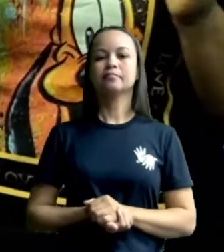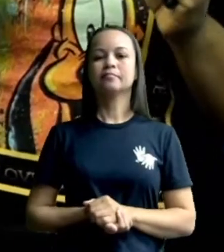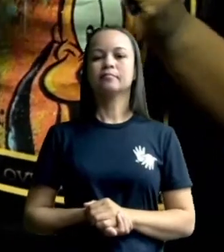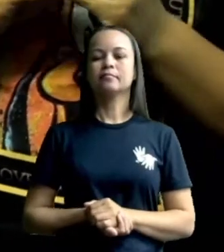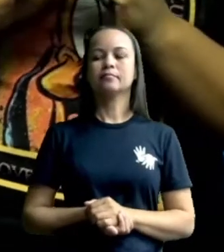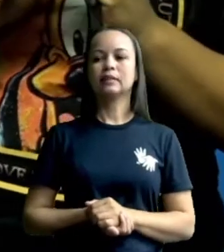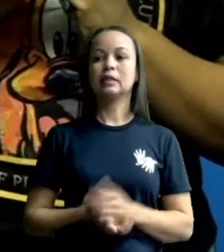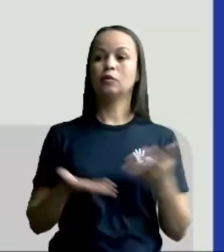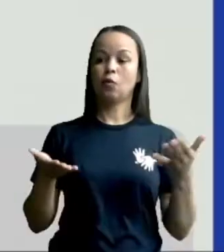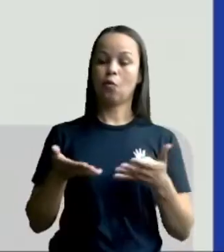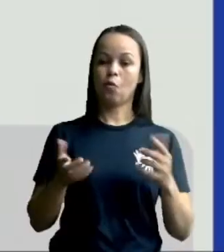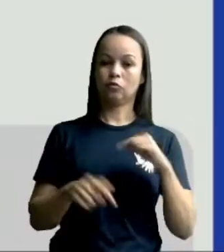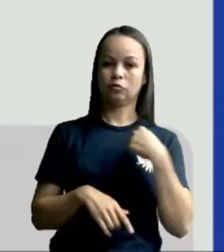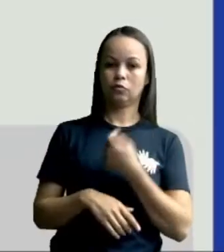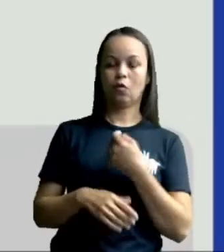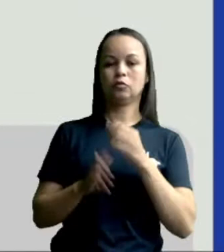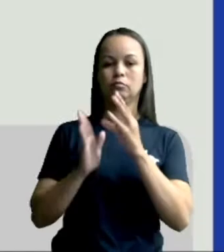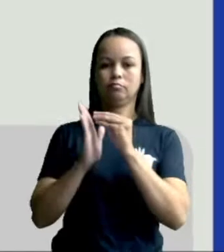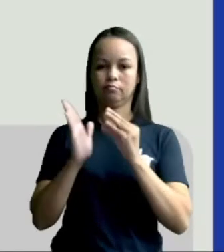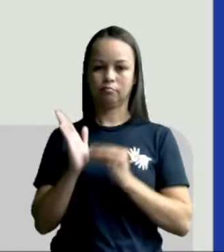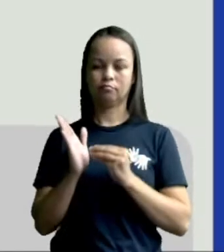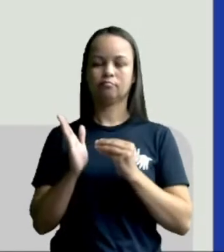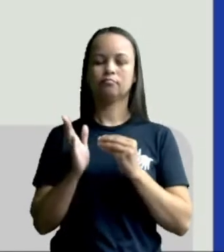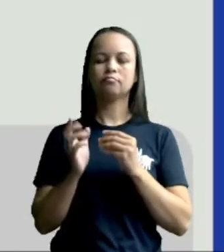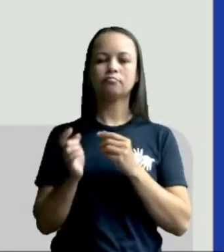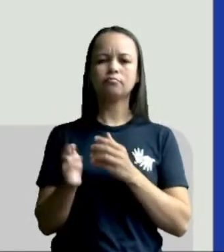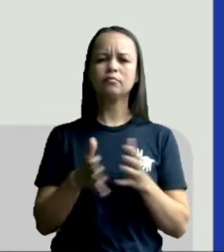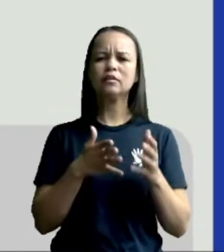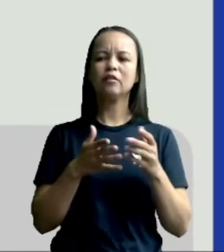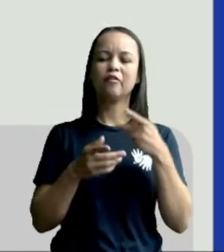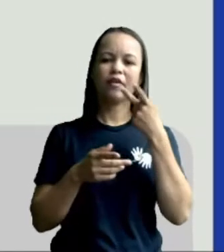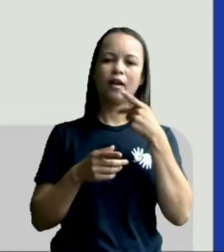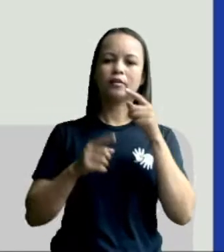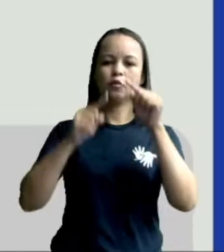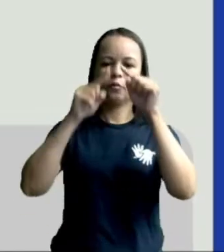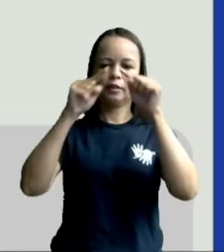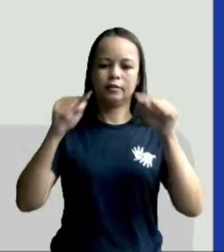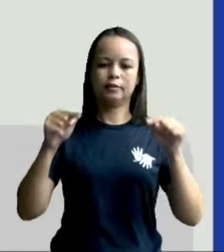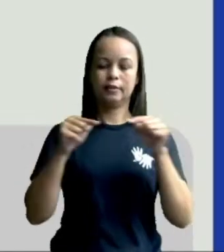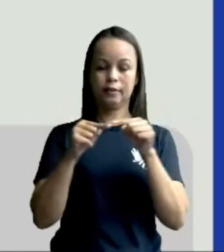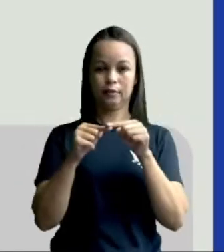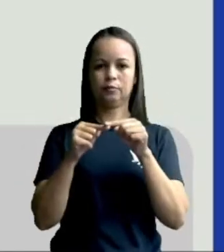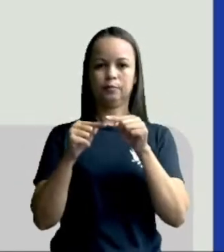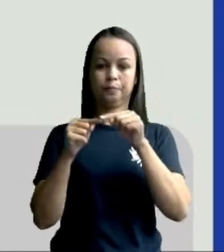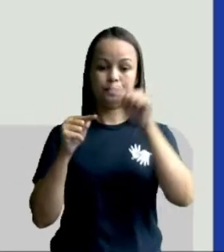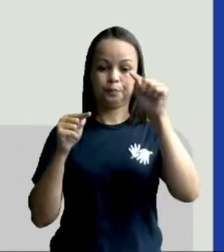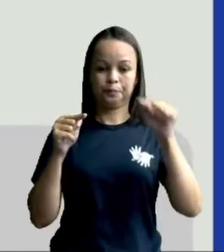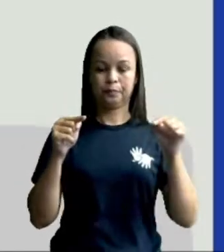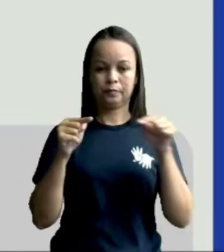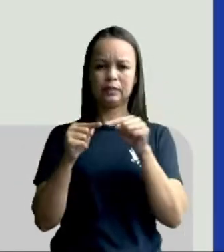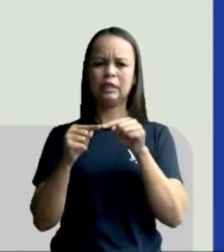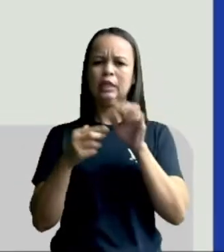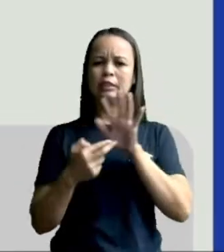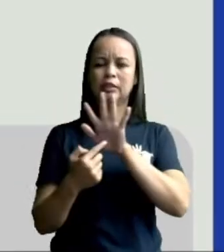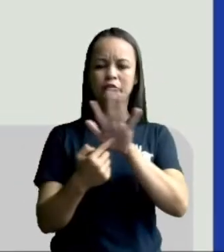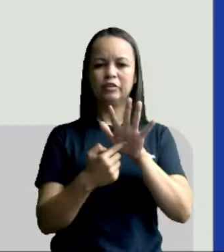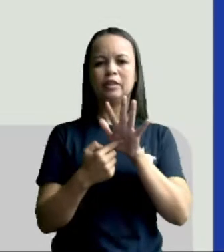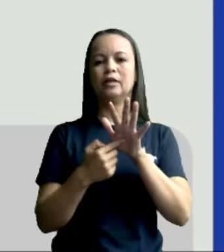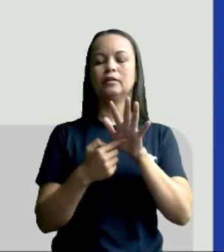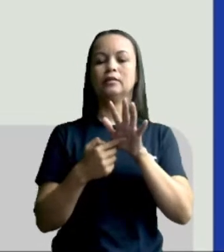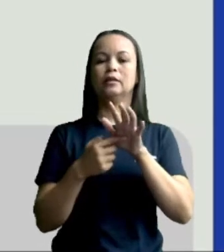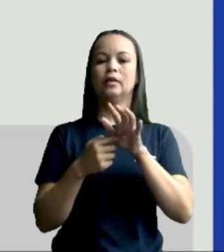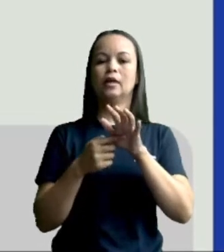Então hoje o nosso conteúdo ele vai falar sobre triângulos, tá certo? Identificação de